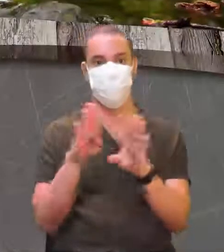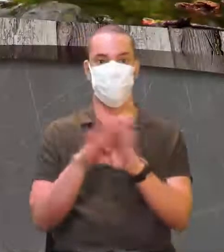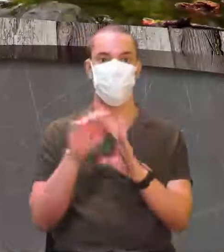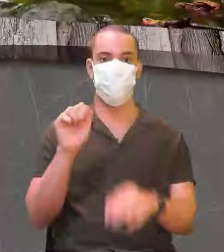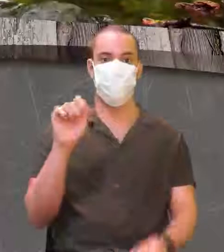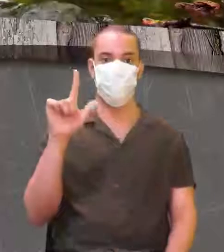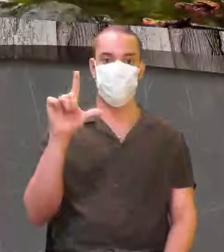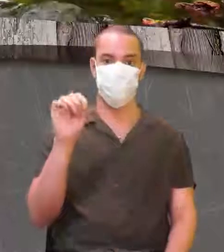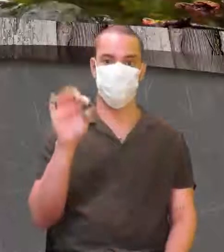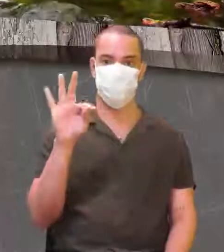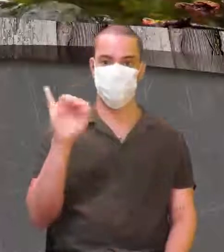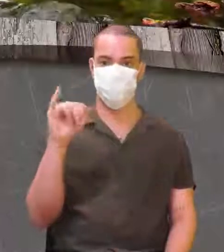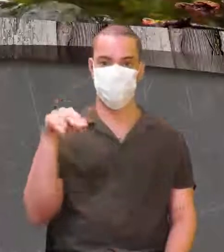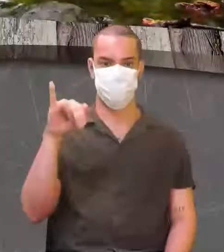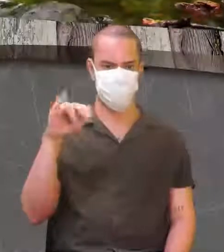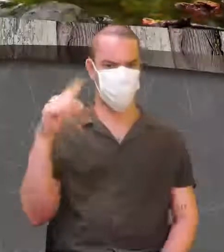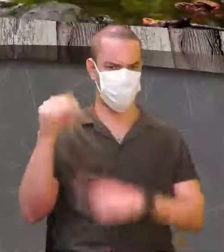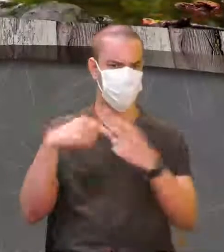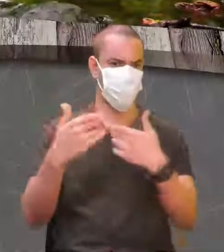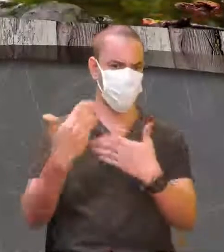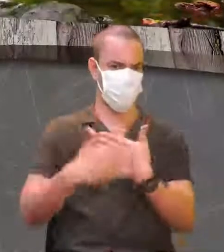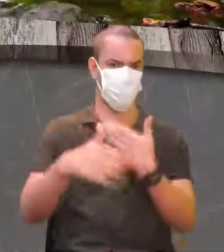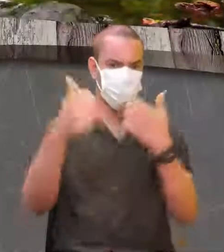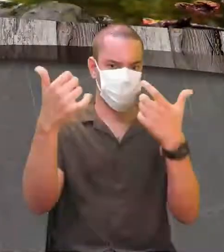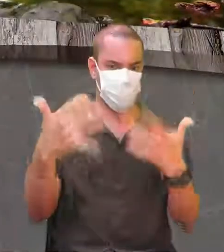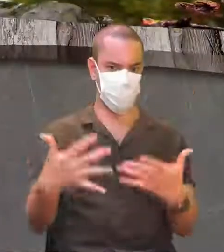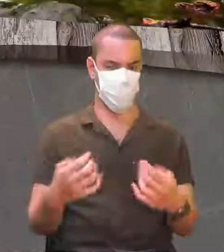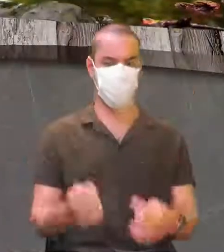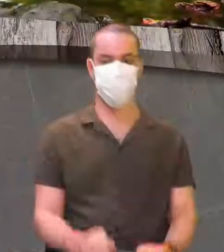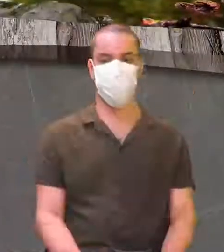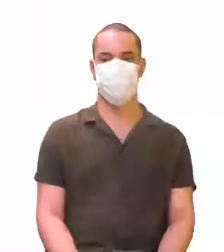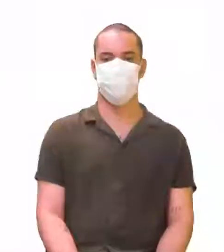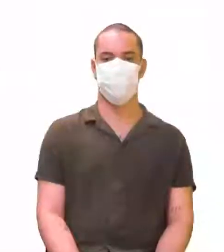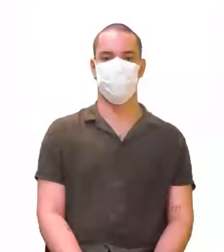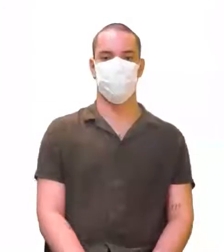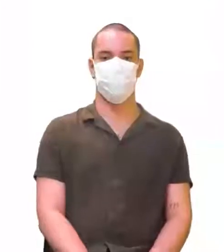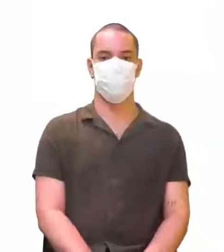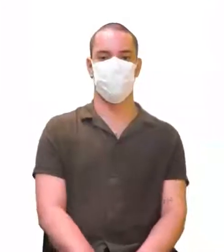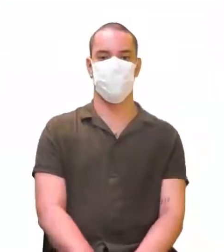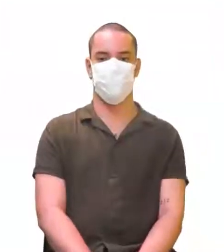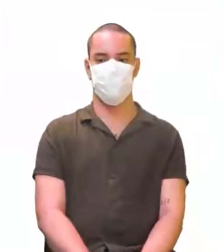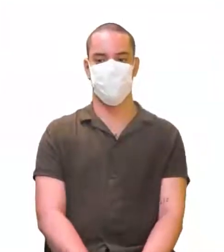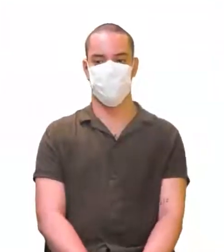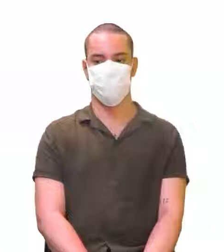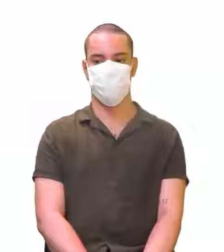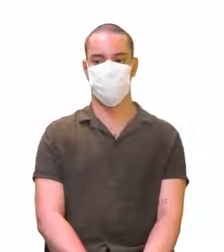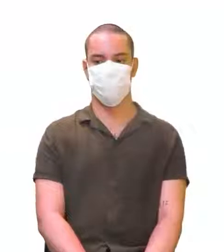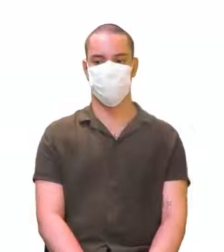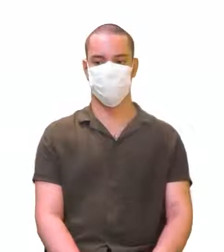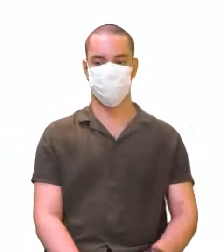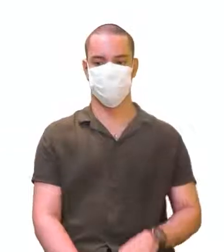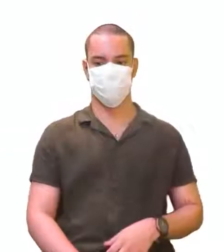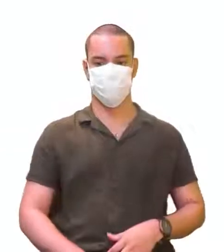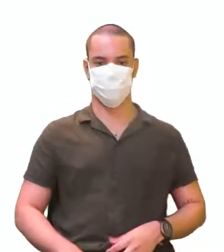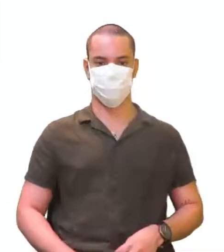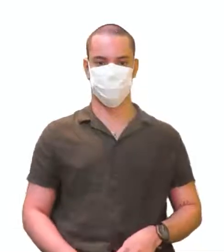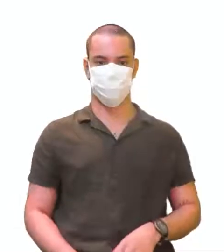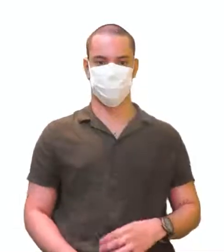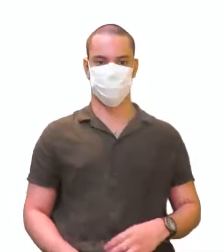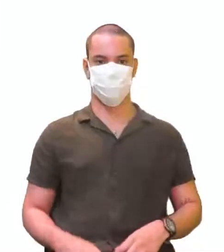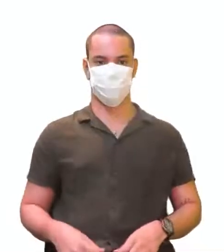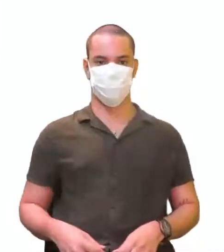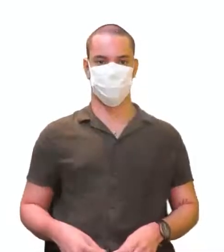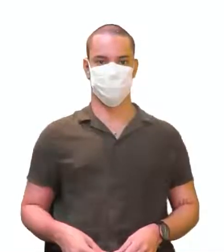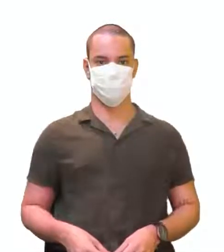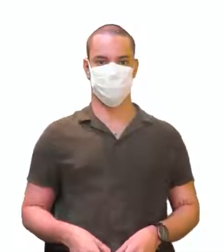fator RH. Enfim, a gente vai estar falando sobre isso durante a aula. Vamos jogar na tela? Então vamos lá. A